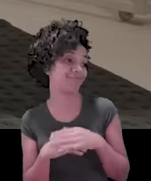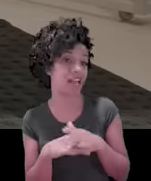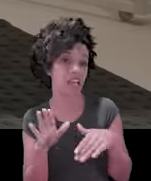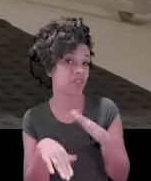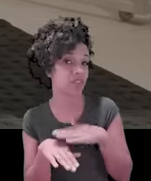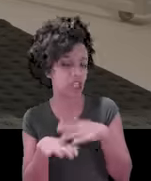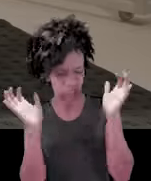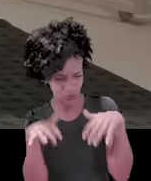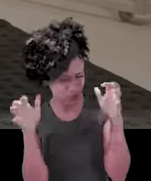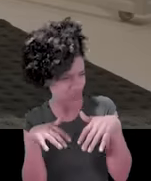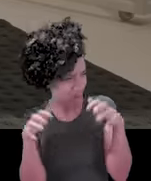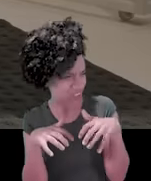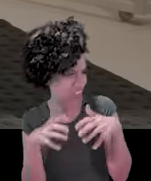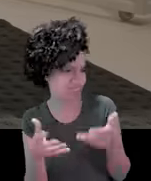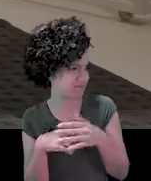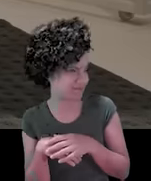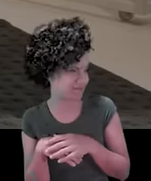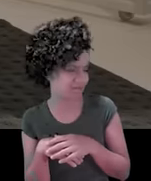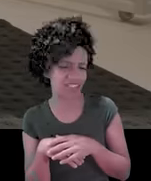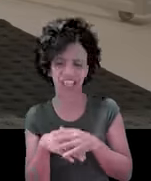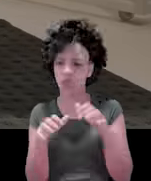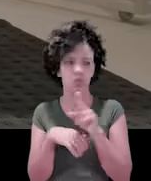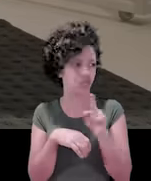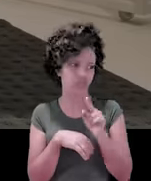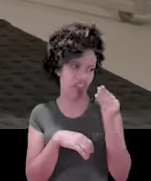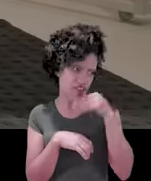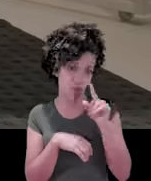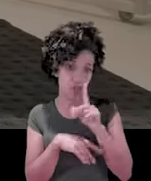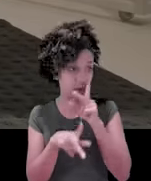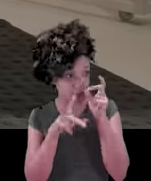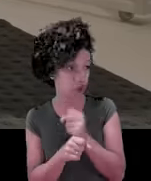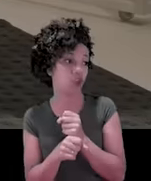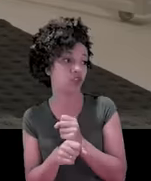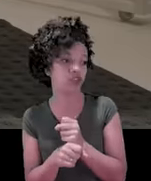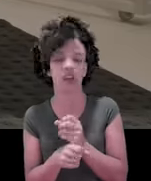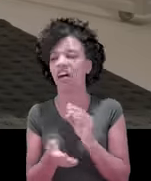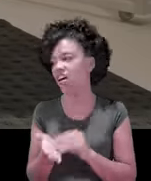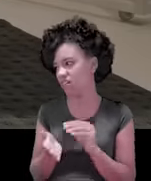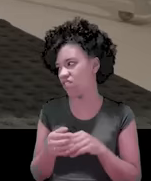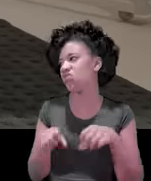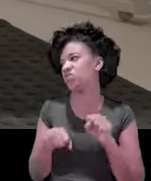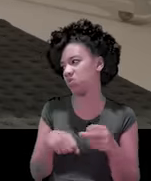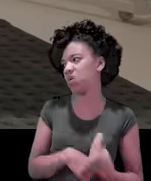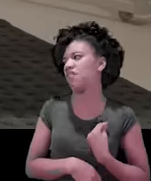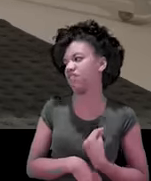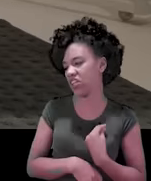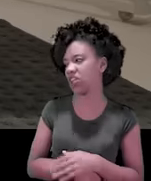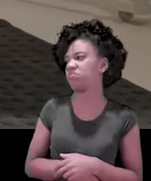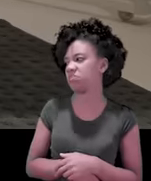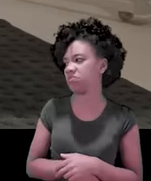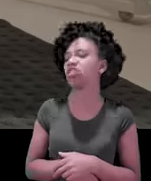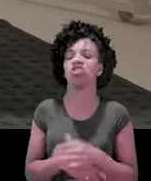avisa tava fazendo isso você vai chover Ah e não chovia fraco choveu forte tu ver a falta do motoboy na vida do cara né velho